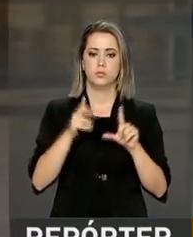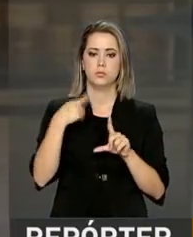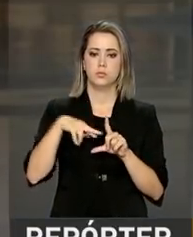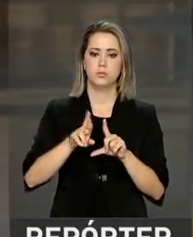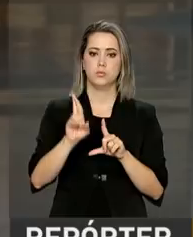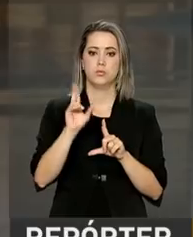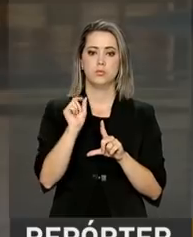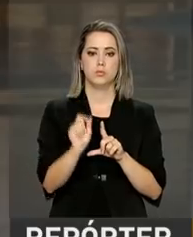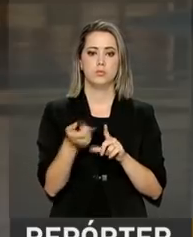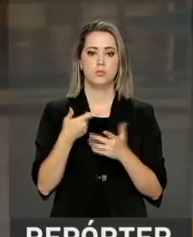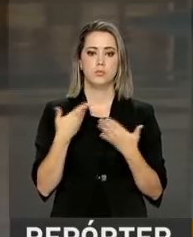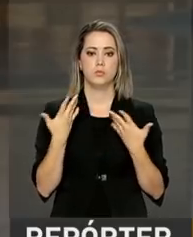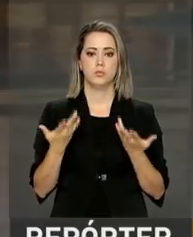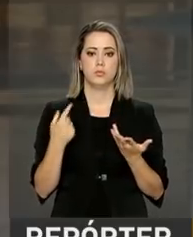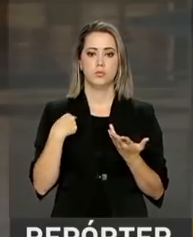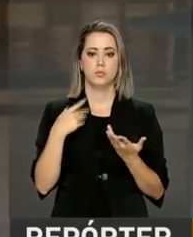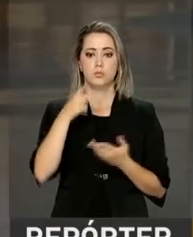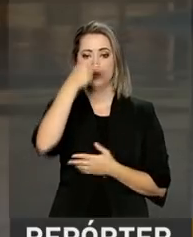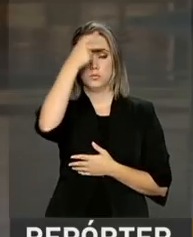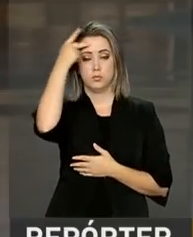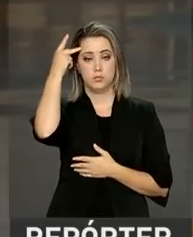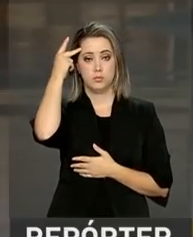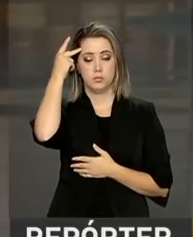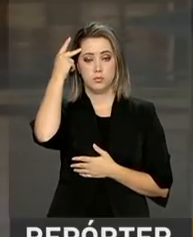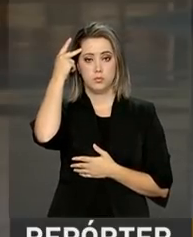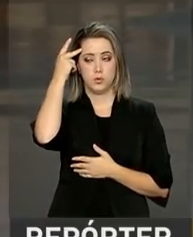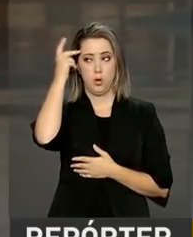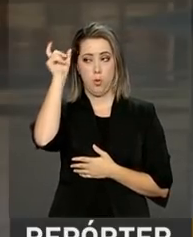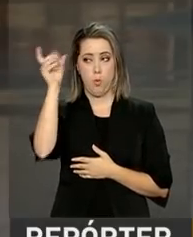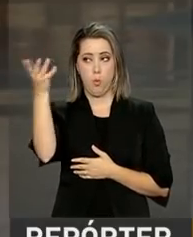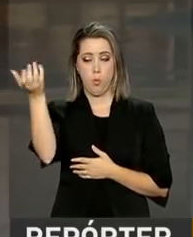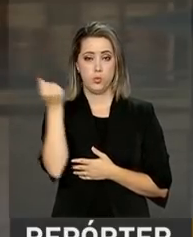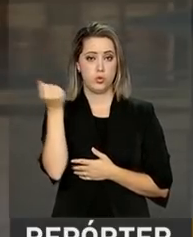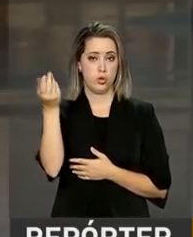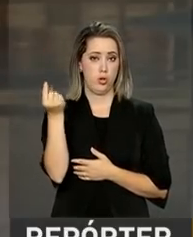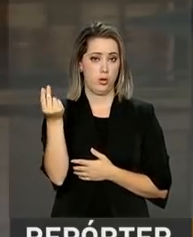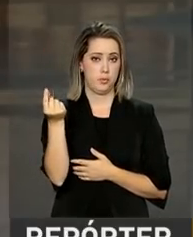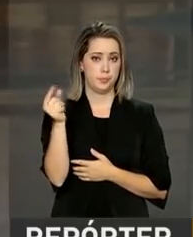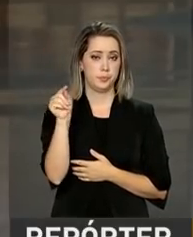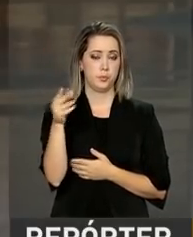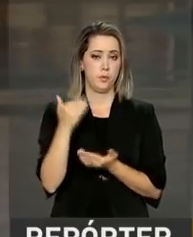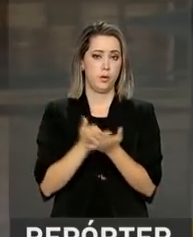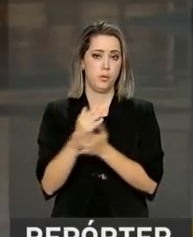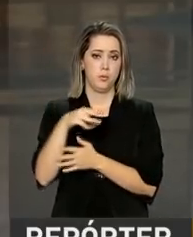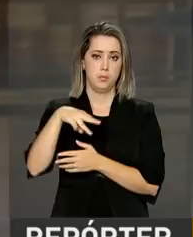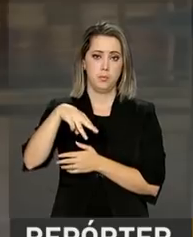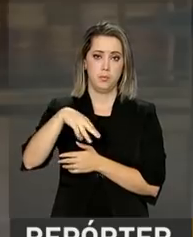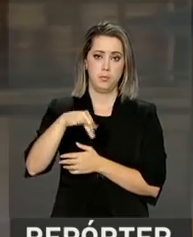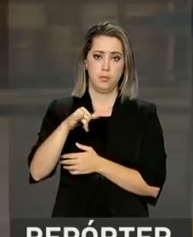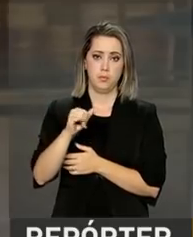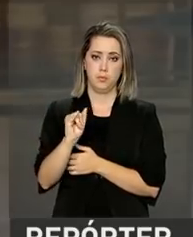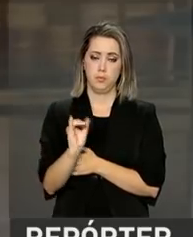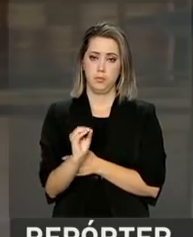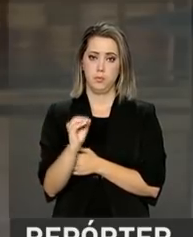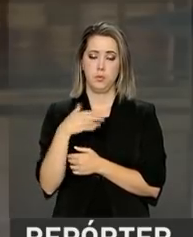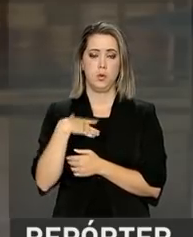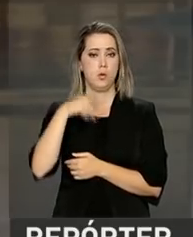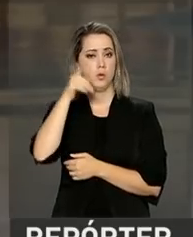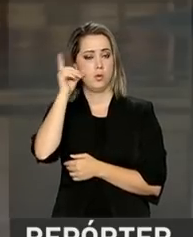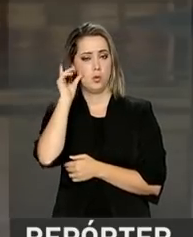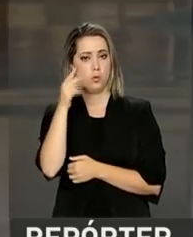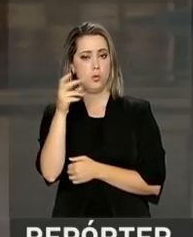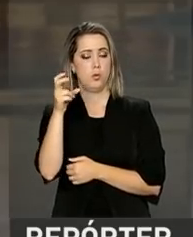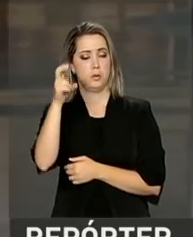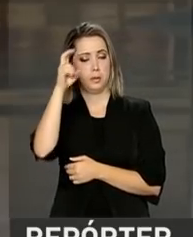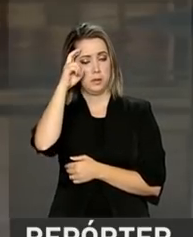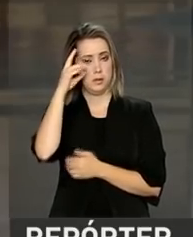aqui na TV NBR. Os benefícios do programa Bolsa Família, eles começaram do mês de maio, eles começaram a ser pagos ontem,